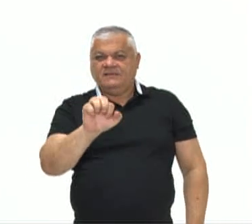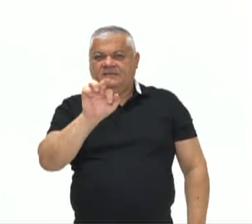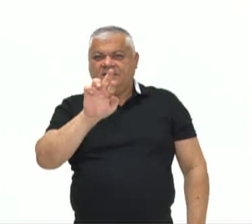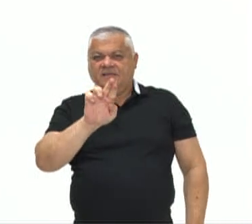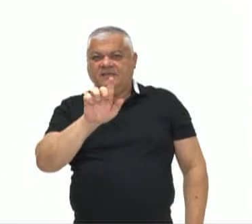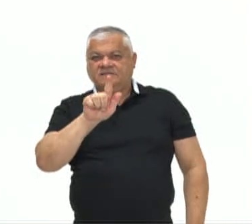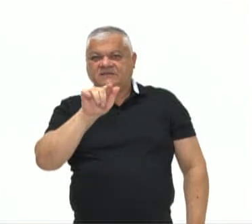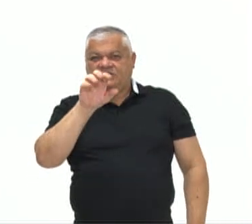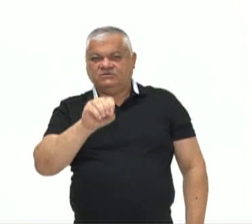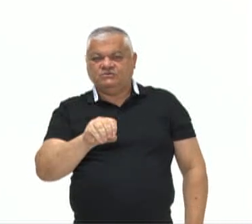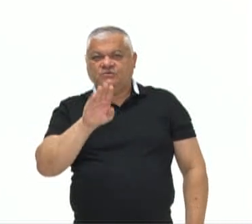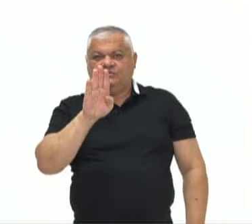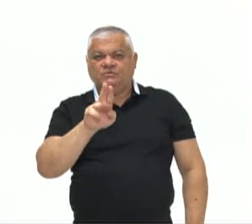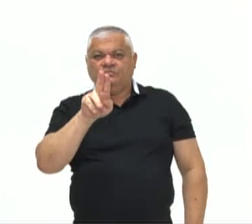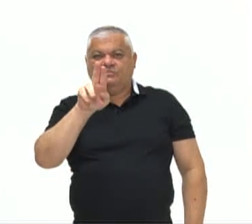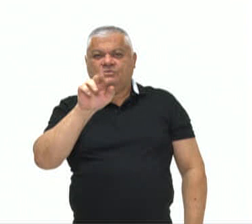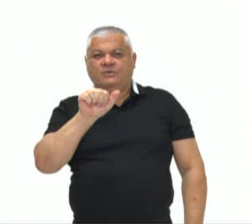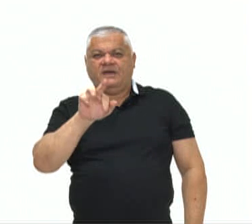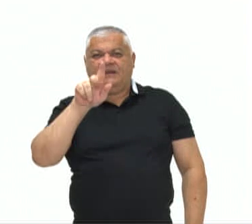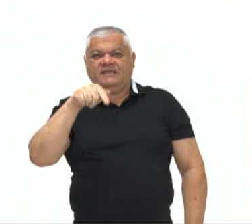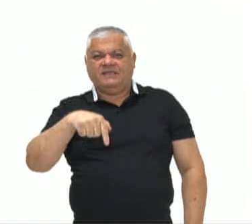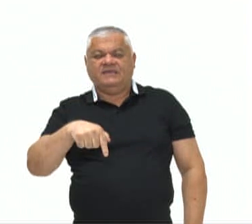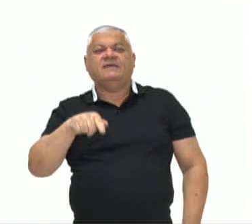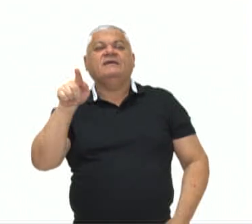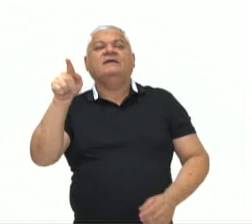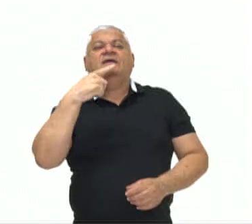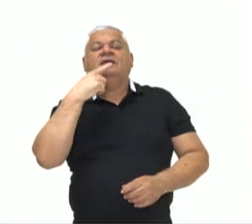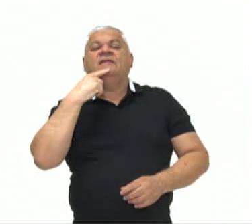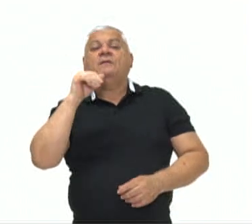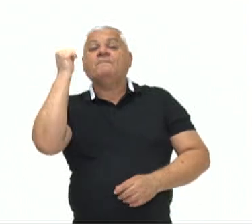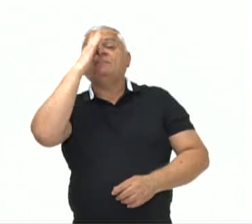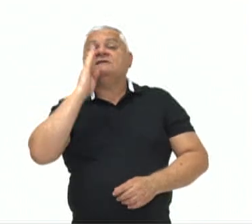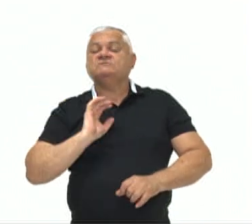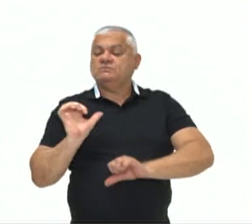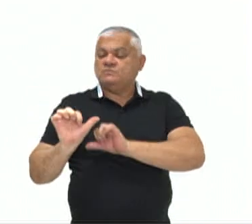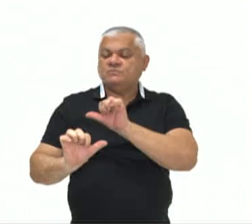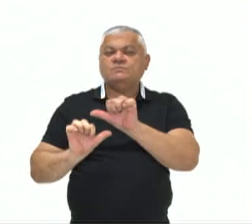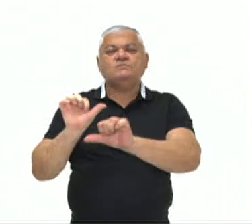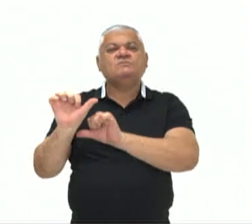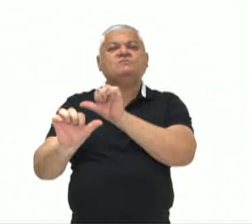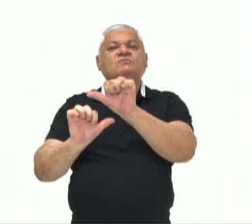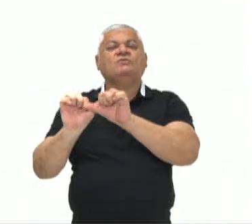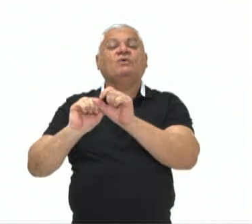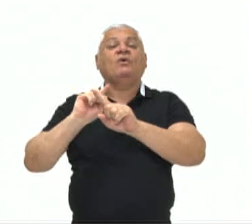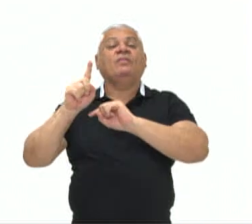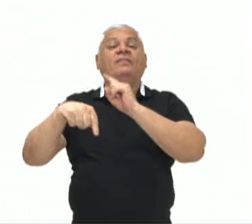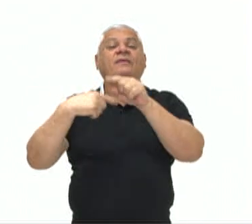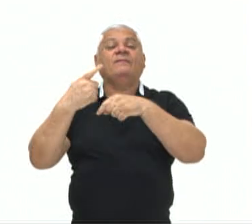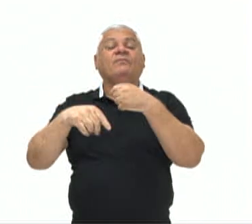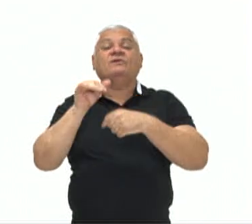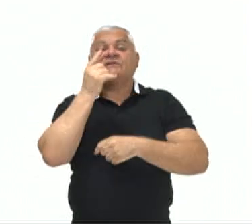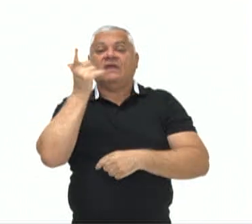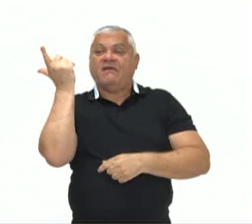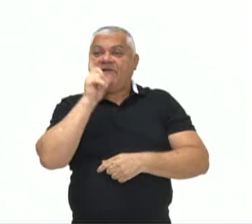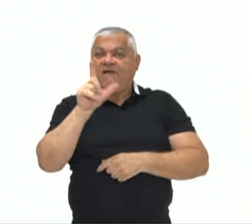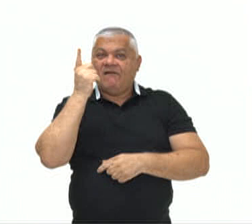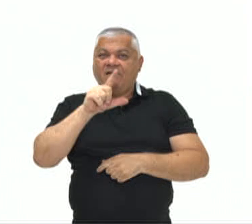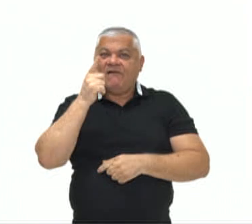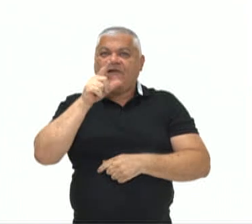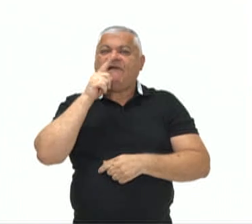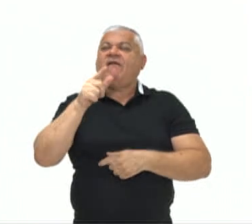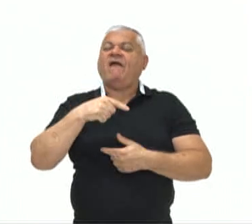Sérgio Buarque de Holanda, o Brasil será moderno e estará formado quando superar sua herança portuguesa, rural